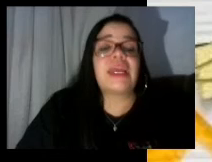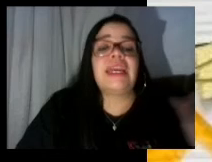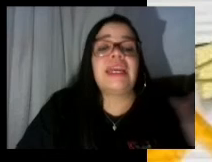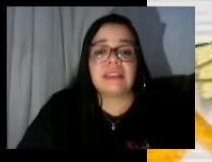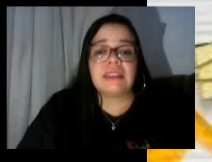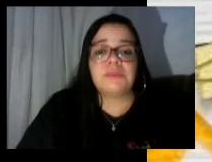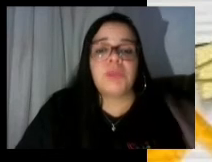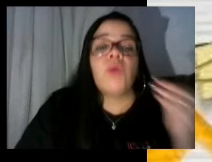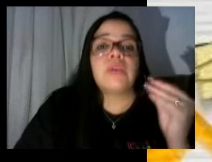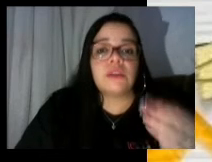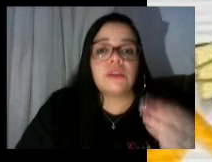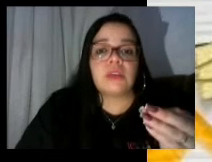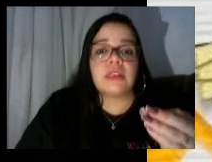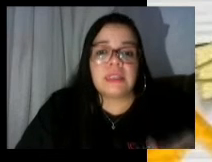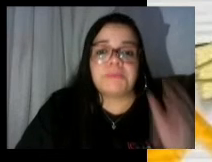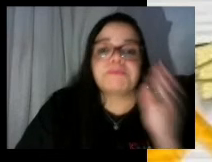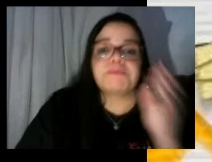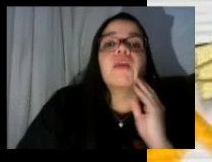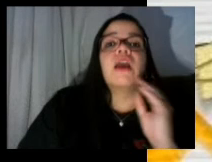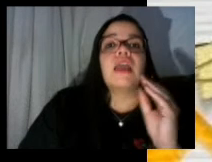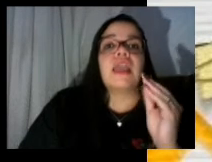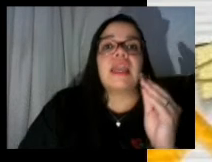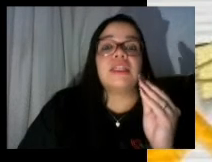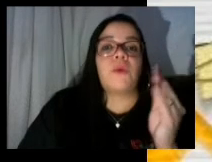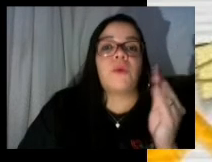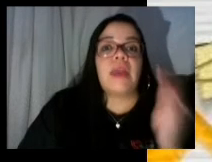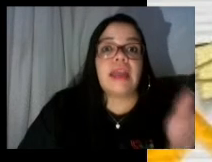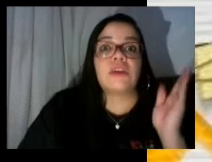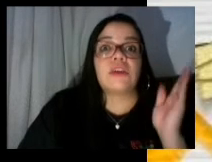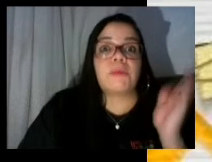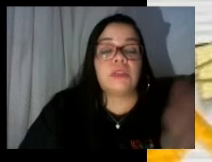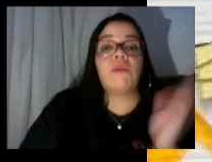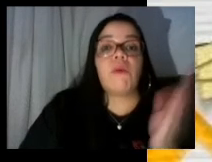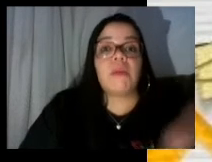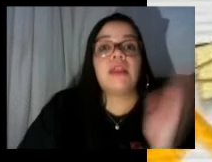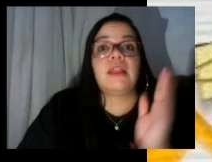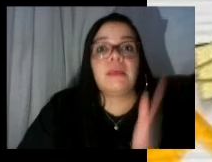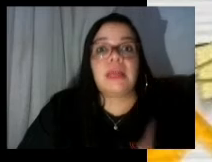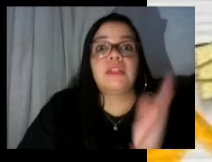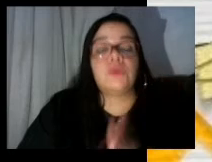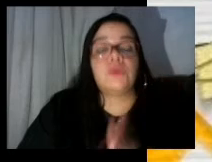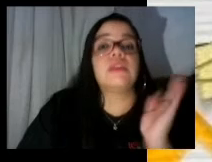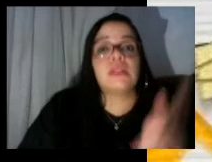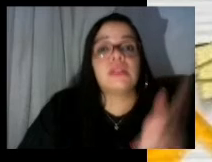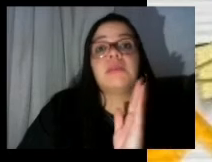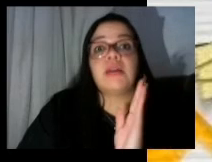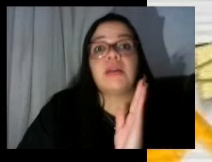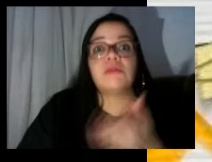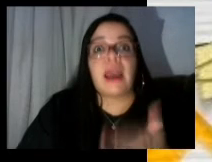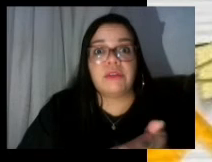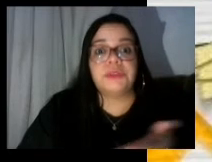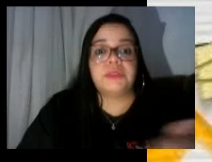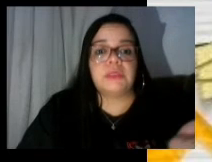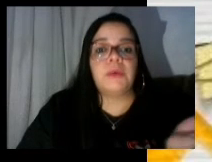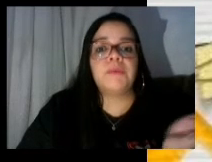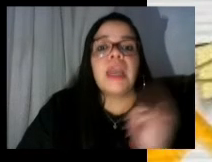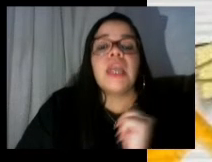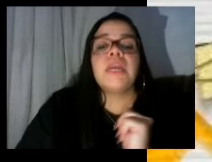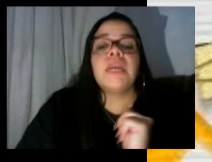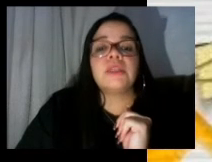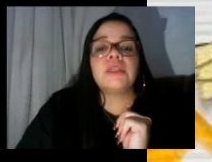alimentação era regrada. O que isso quer dizer? Eles tinham regras, eles só poderiam comer determinadas coisas em determinados horários, tá